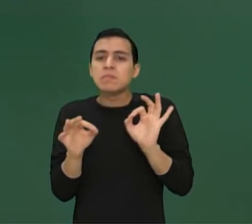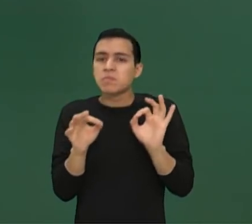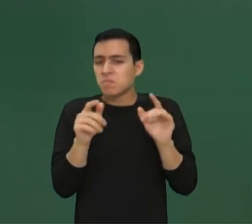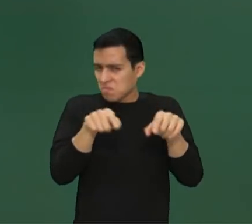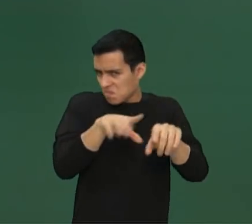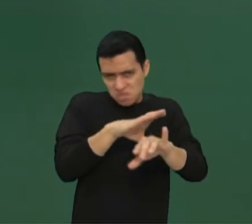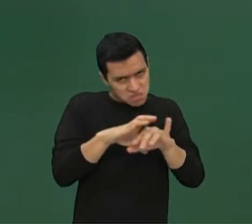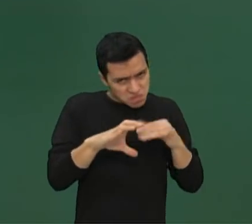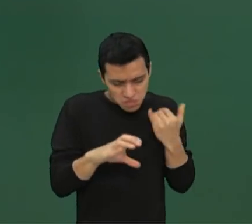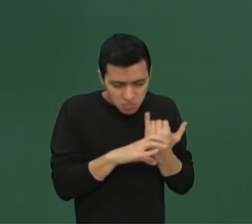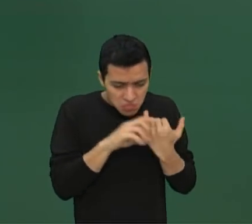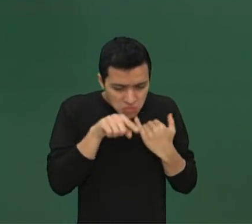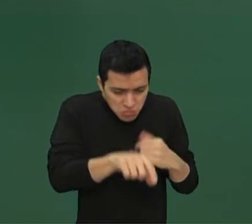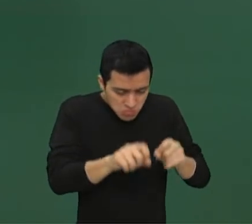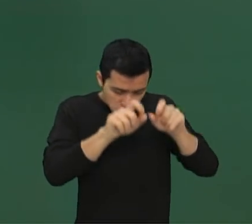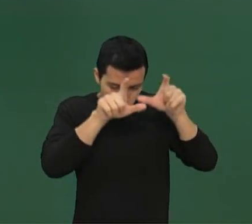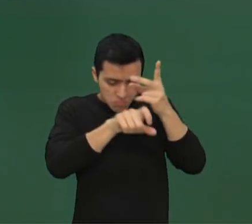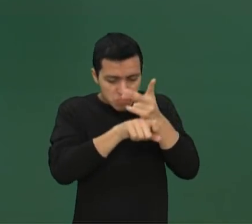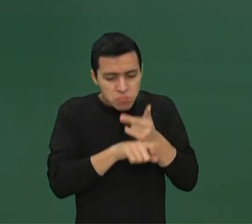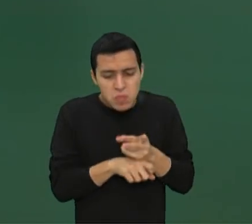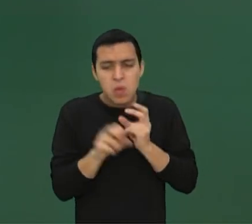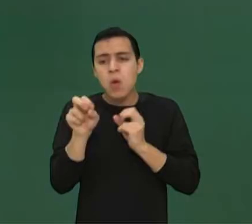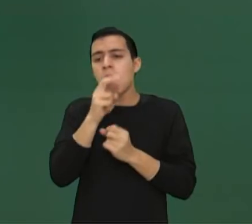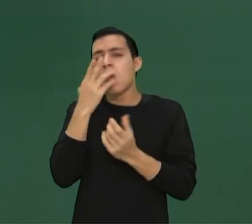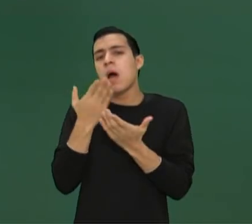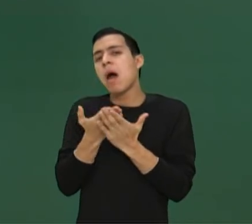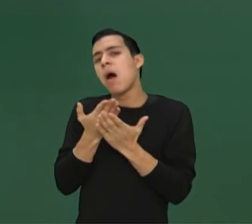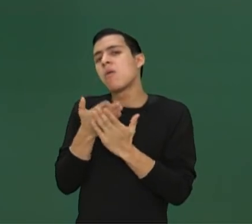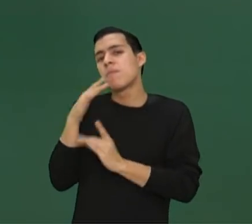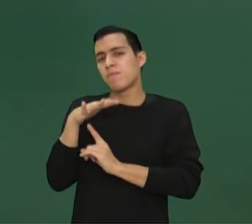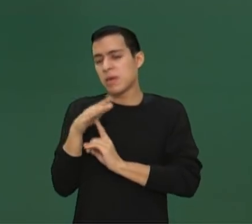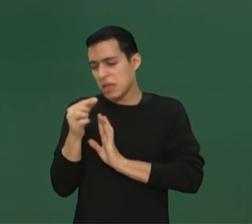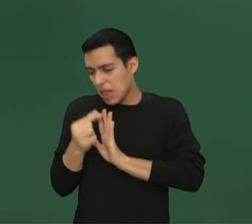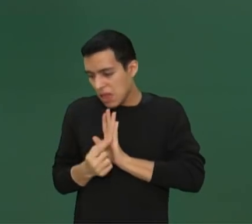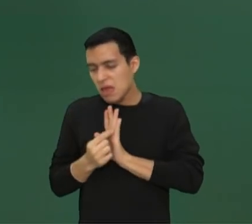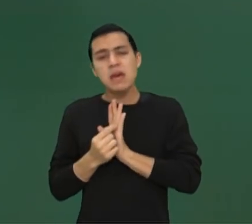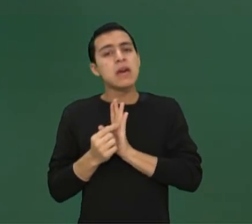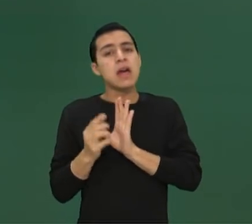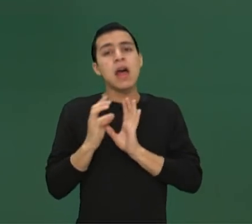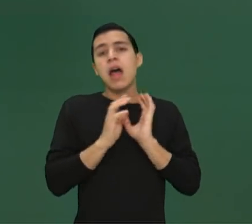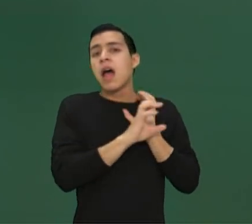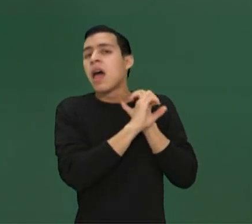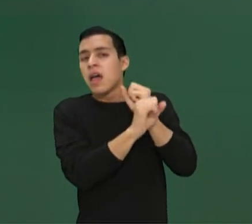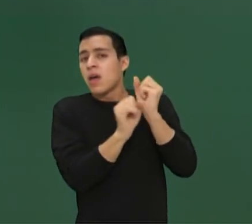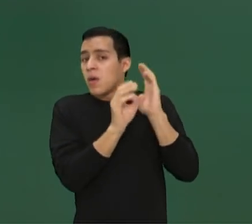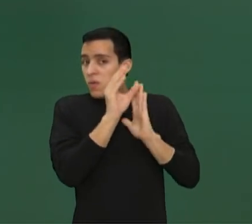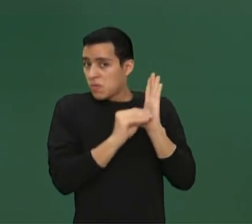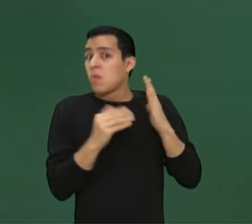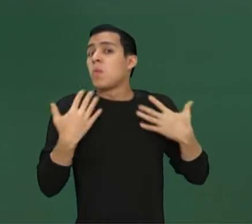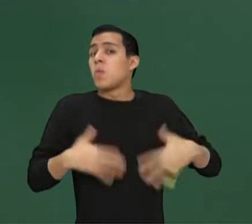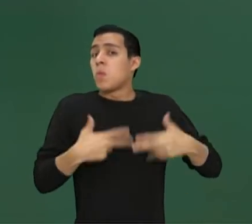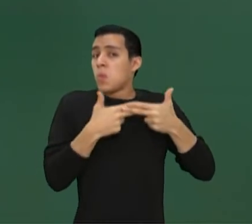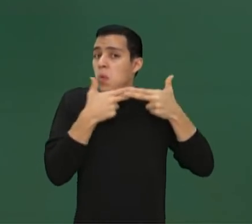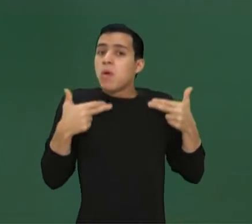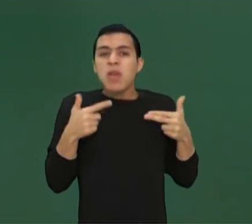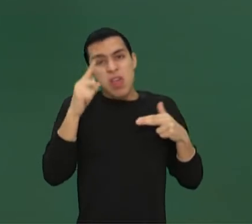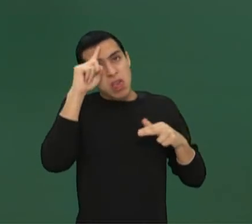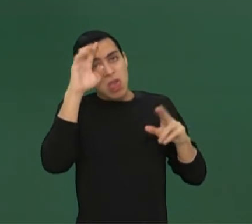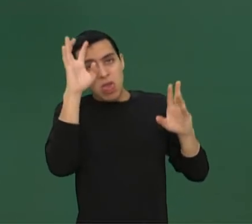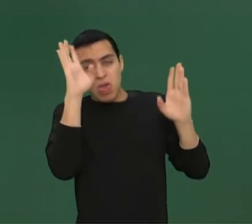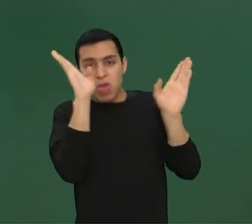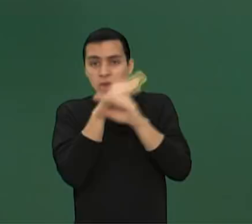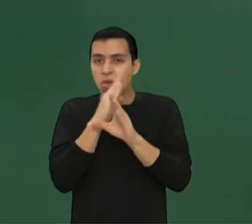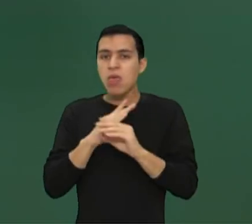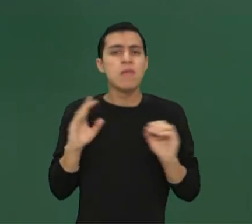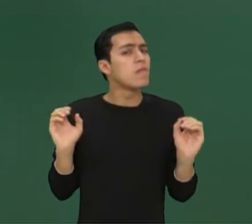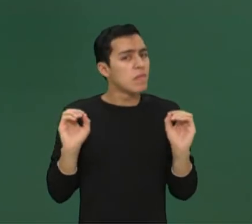YouTube ou no Aula Paraná, em algum lugar lá para vocês poderem retomar o conteúdo, porque foi bastante coisa, assim, para não ficar dúvida para vocês,